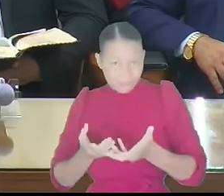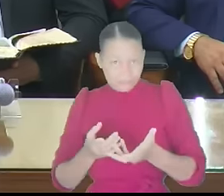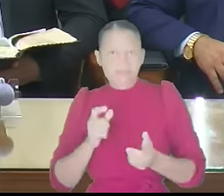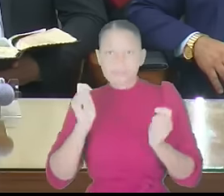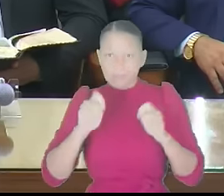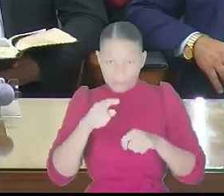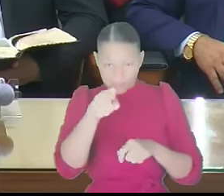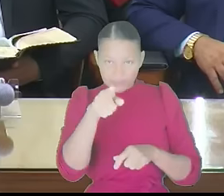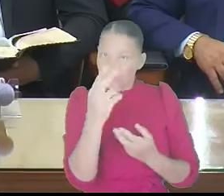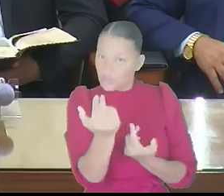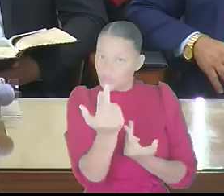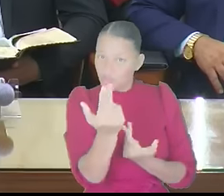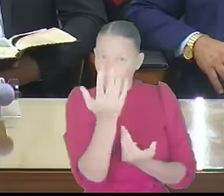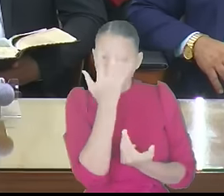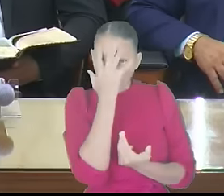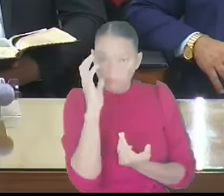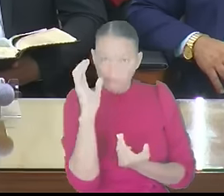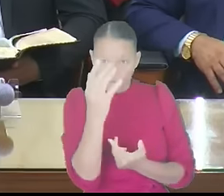um.